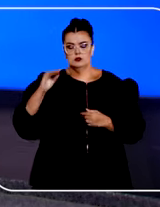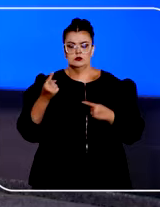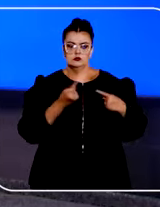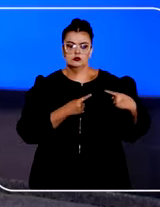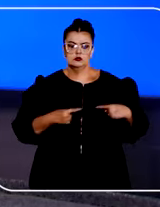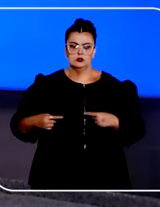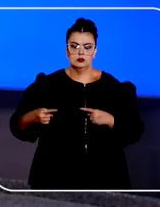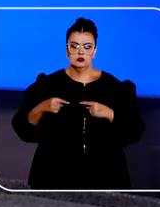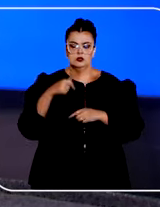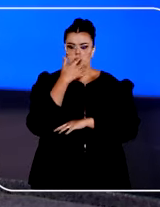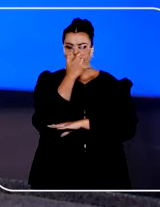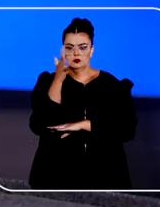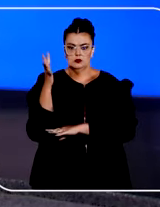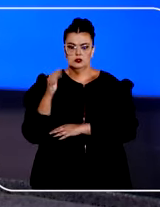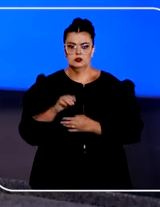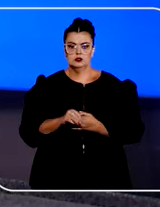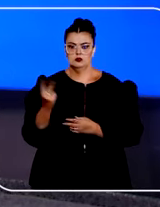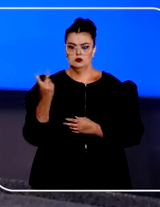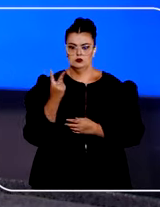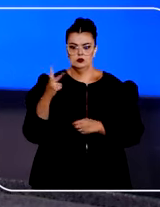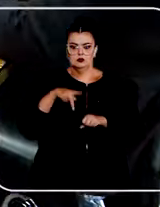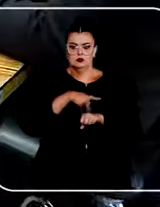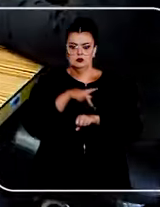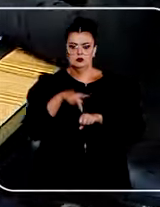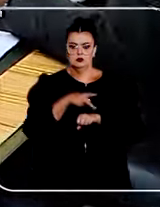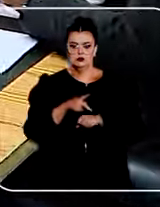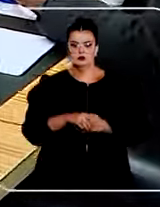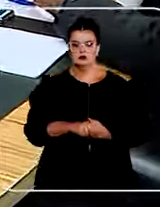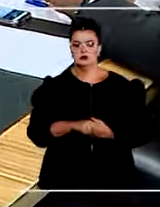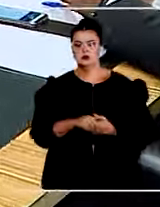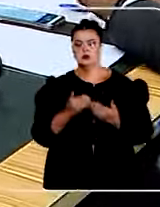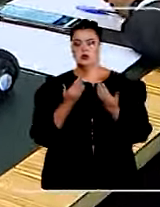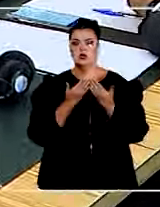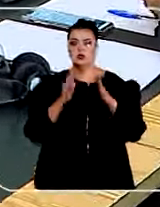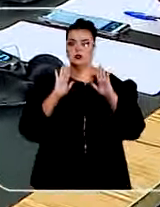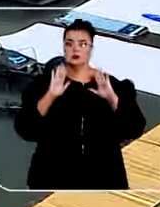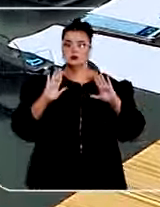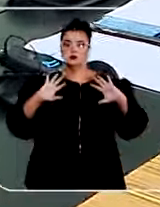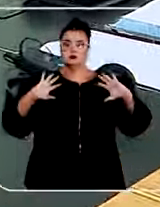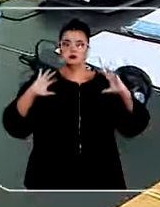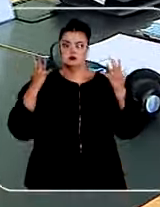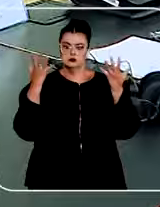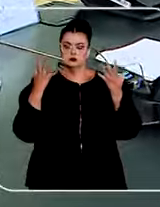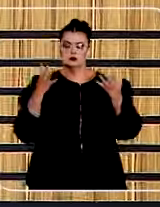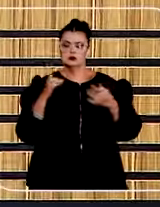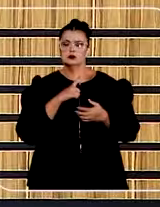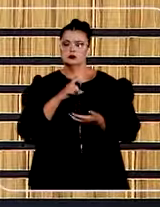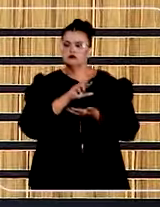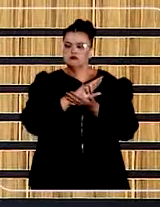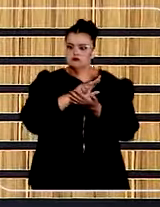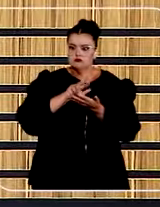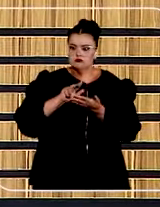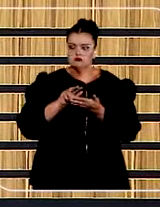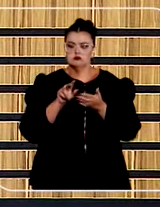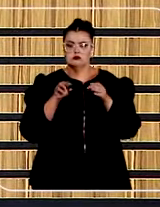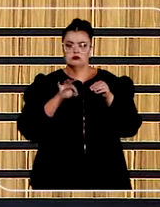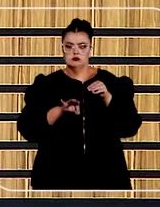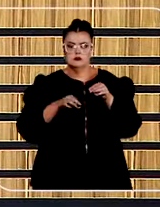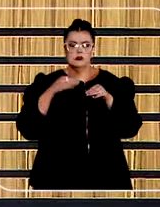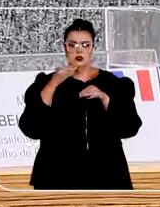direito ambiental nos dois países a abertura do evento contou com a participação de diversos ministros do